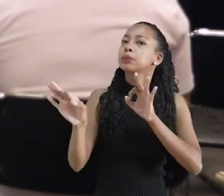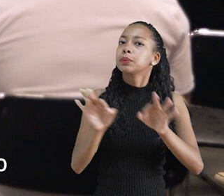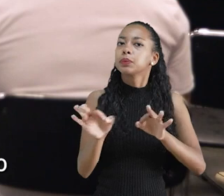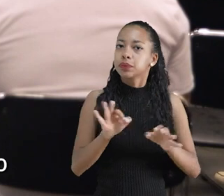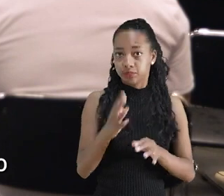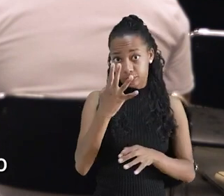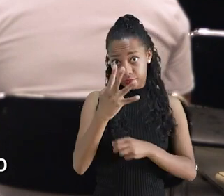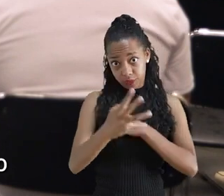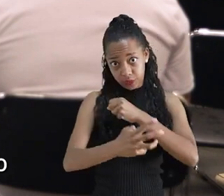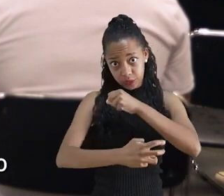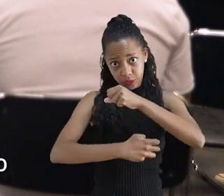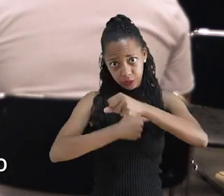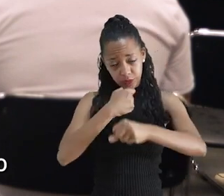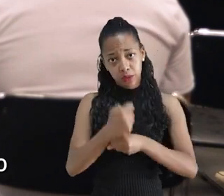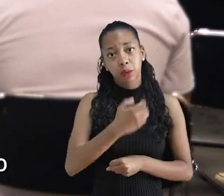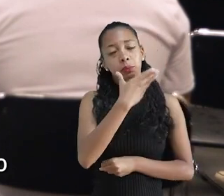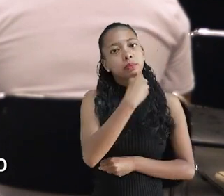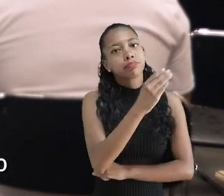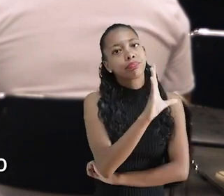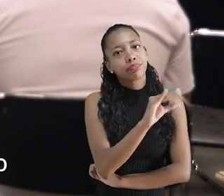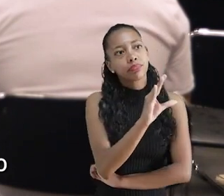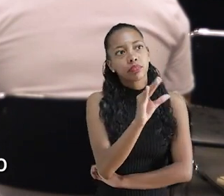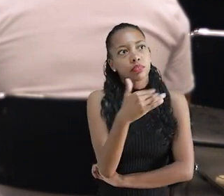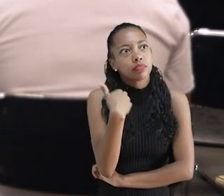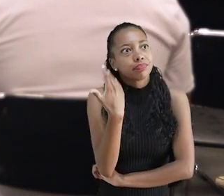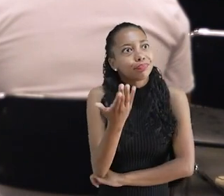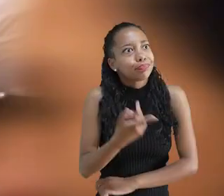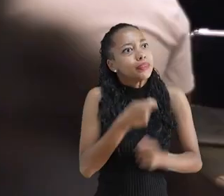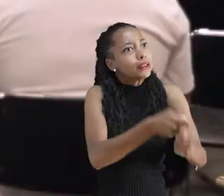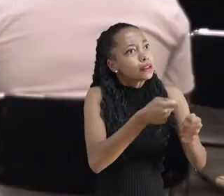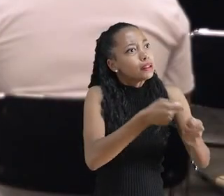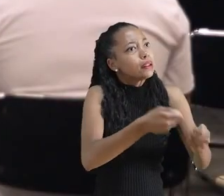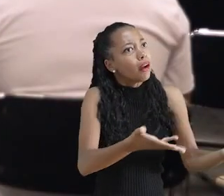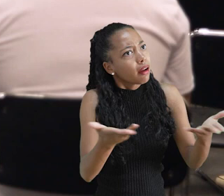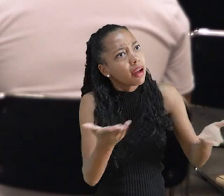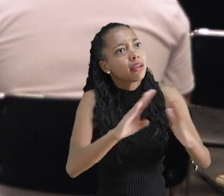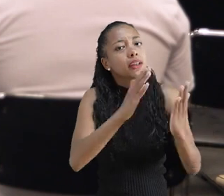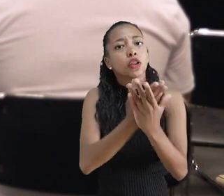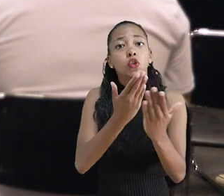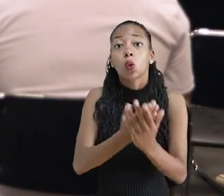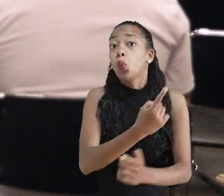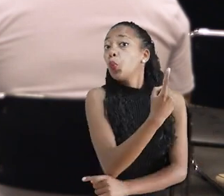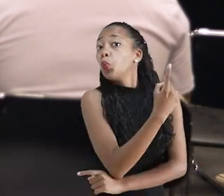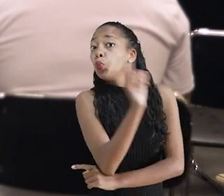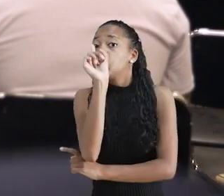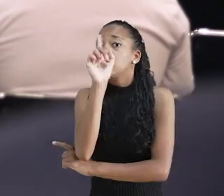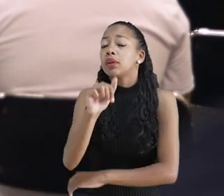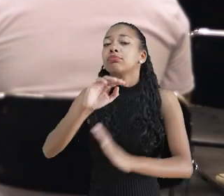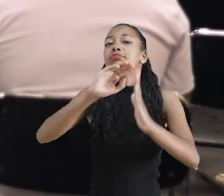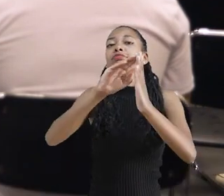né pela promessa que ele fez com o vídeo tudo postamos direto o vídeo e até que no a última coisa que ele fez mandato dele foi a